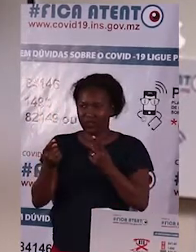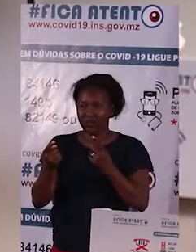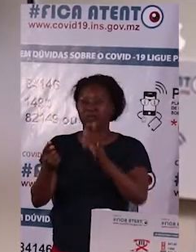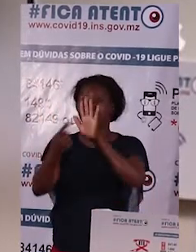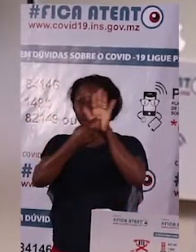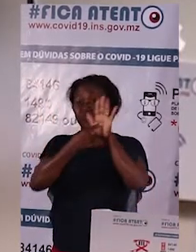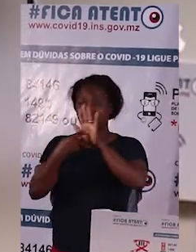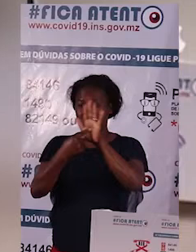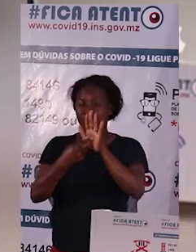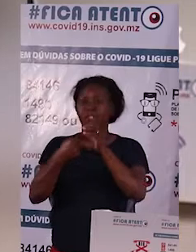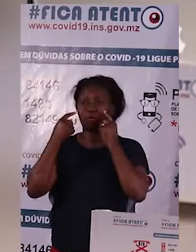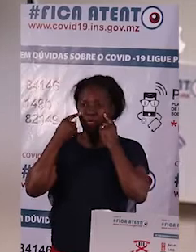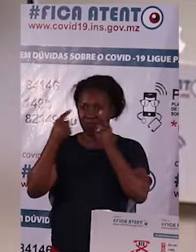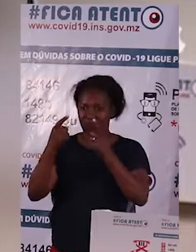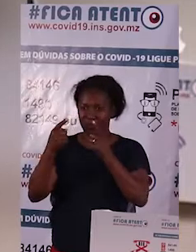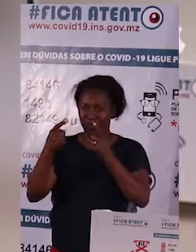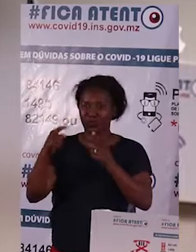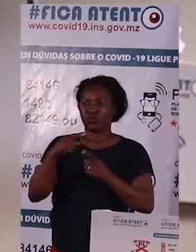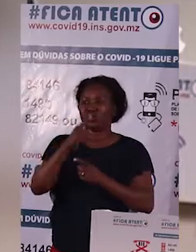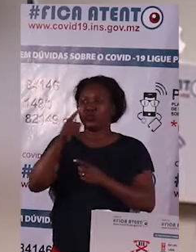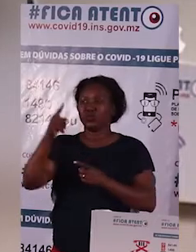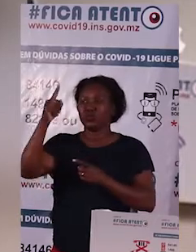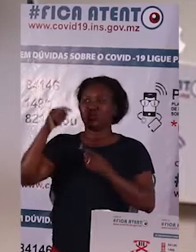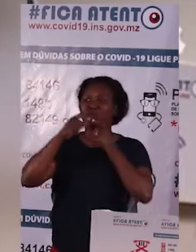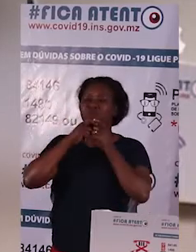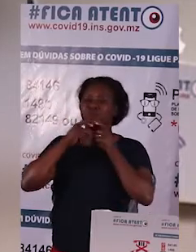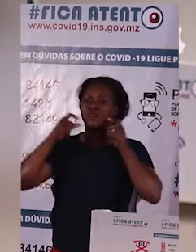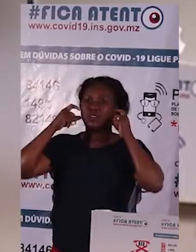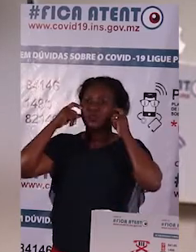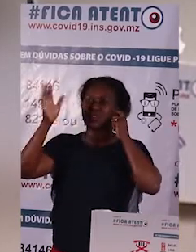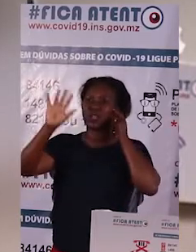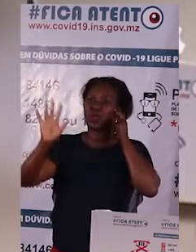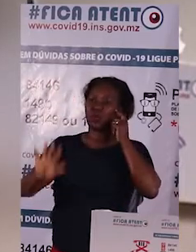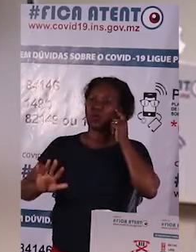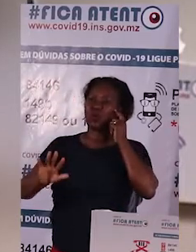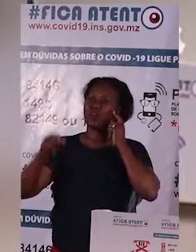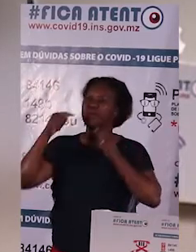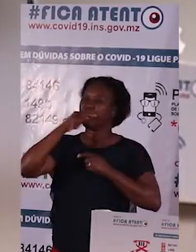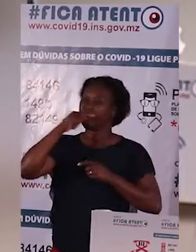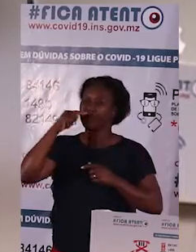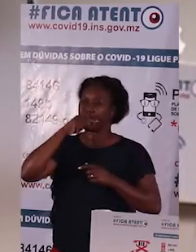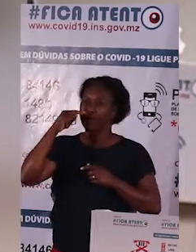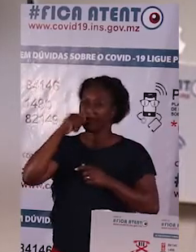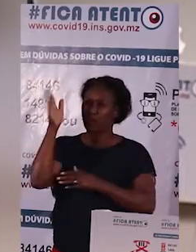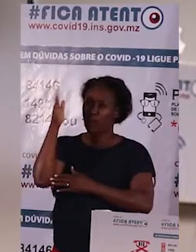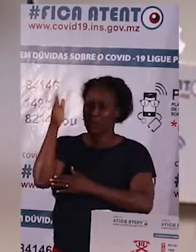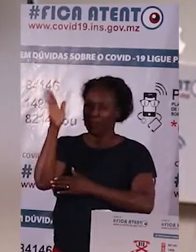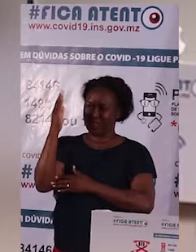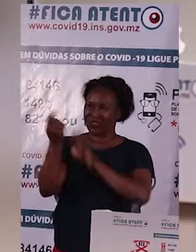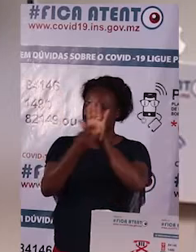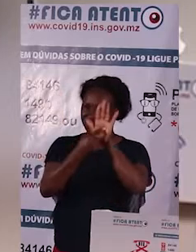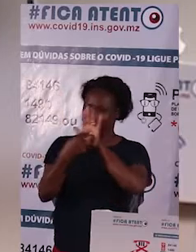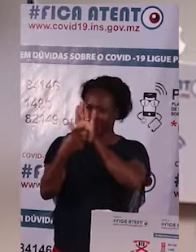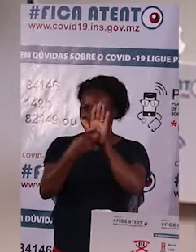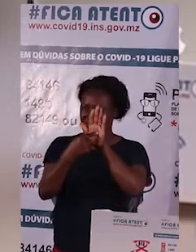vemos a curva de Moçambique, a cor vermelha, ali com a nossa bandeira, e estão representadas